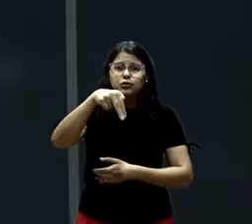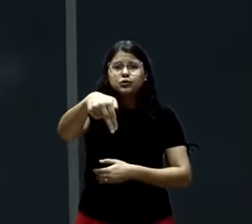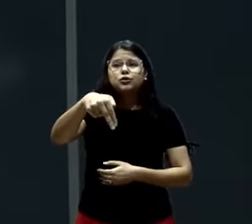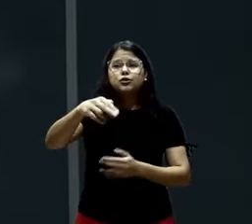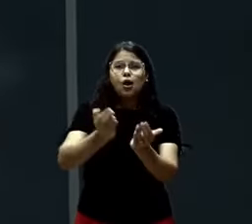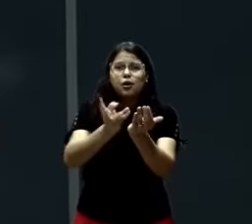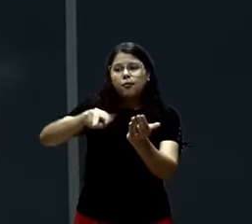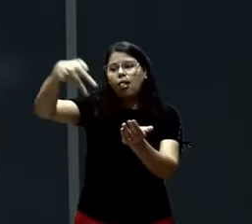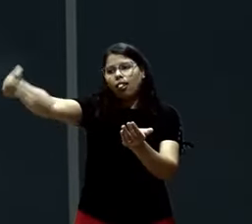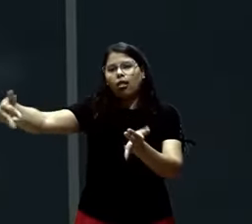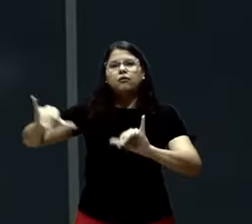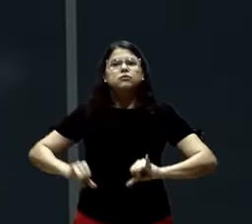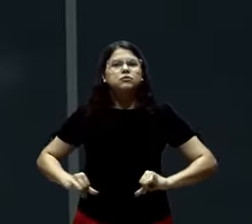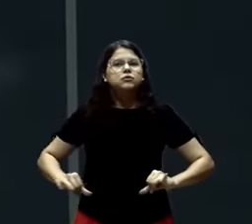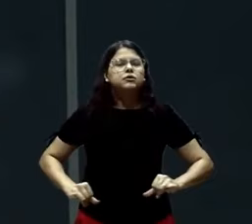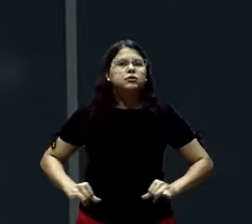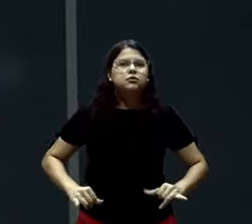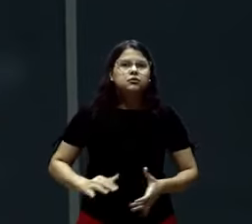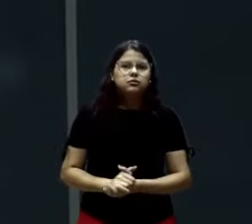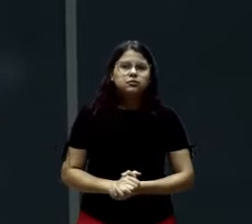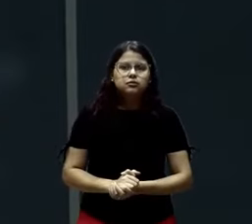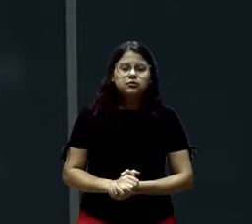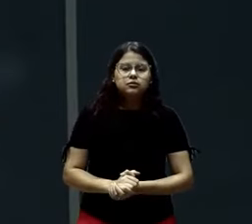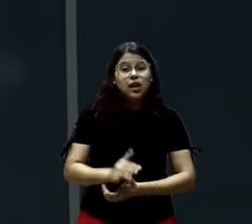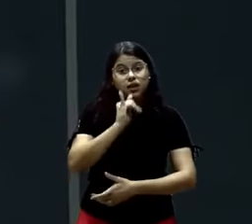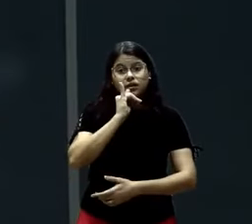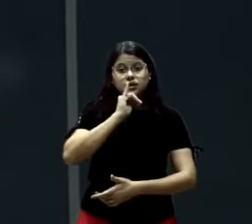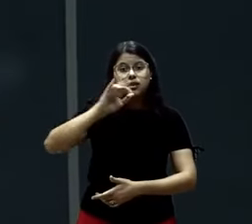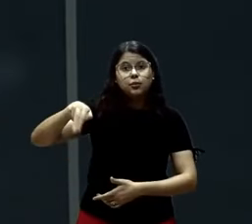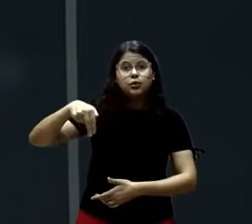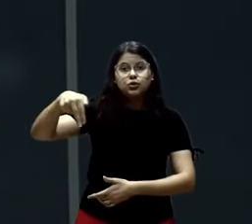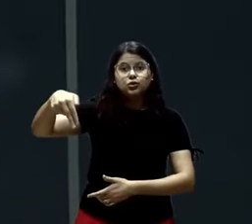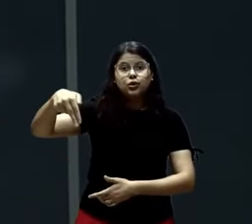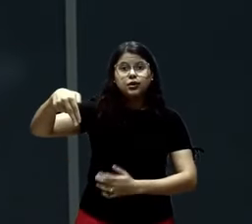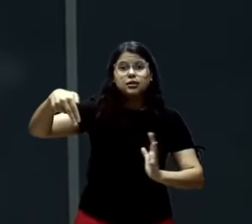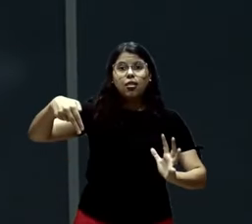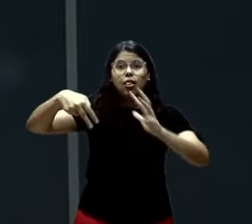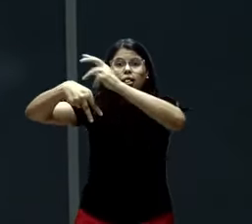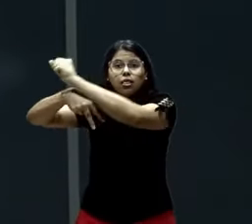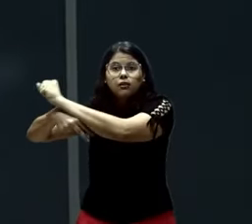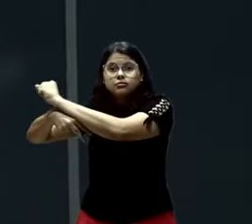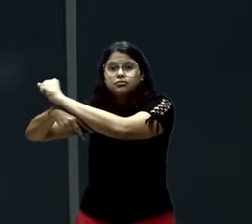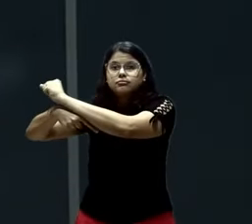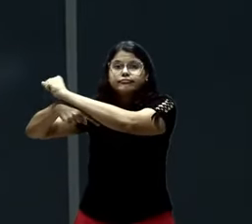peixe, e se prepare para ser vomitado aonde Deus quer que você seja